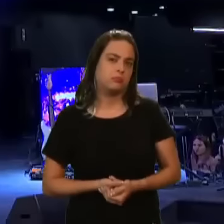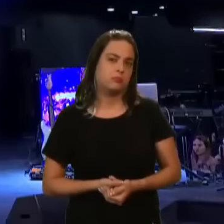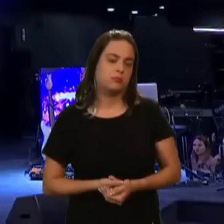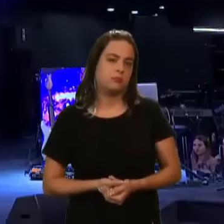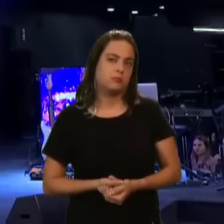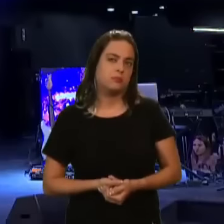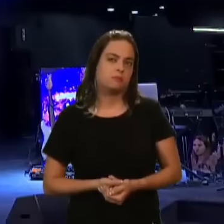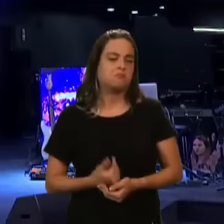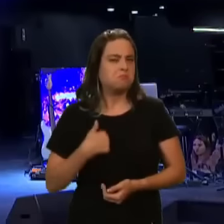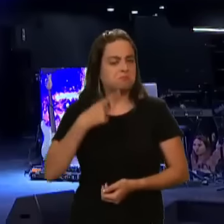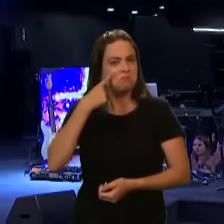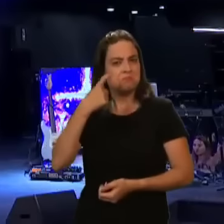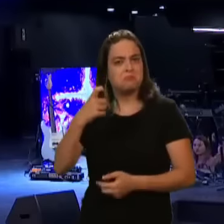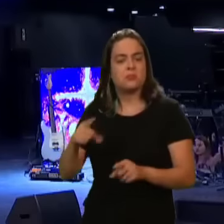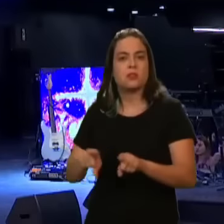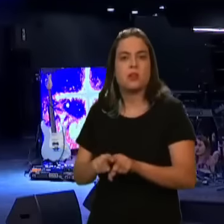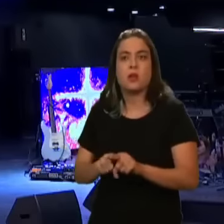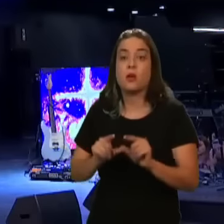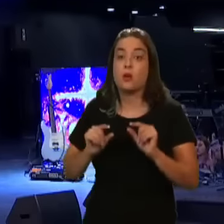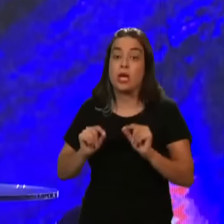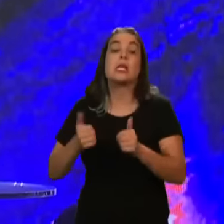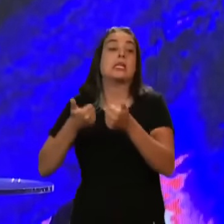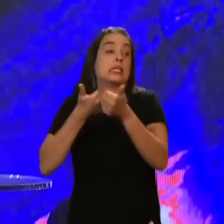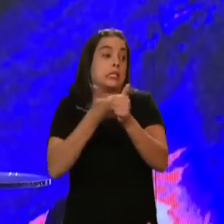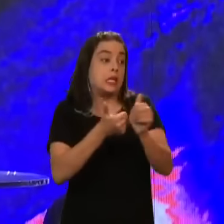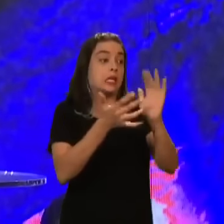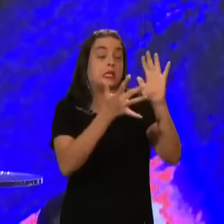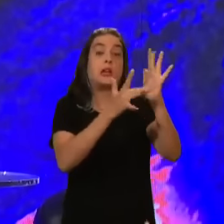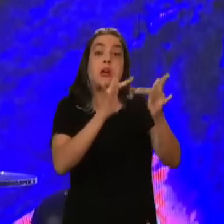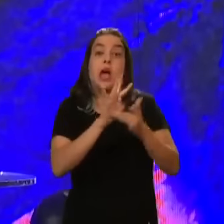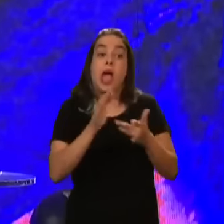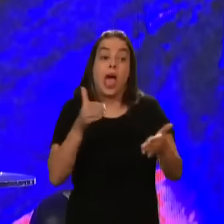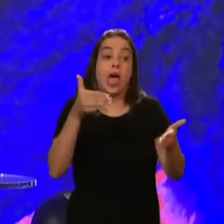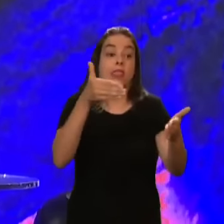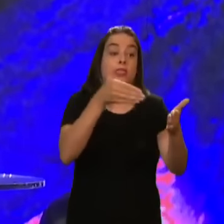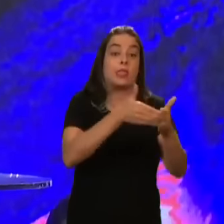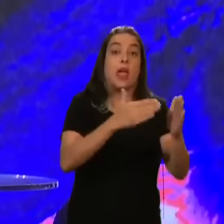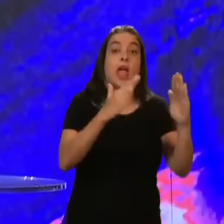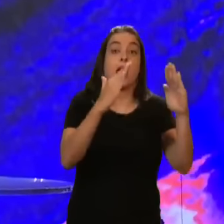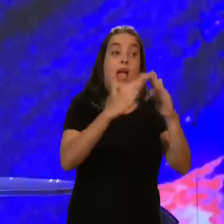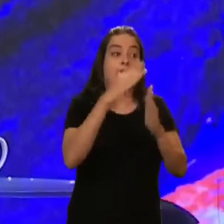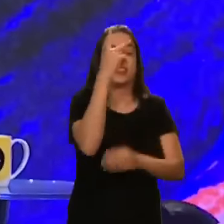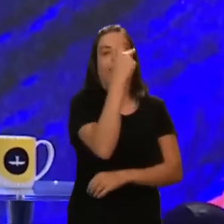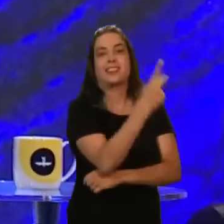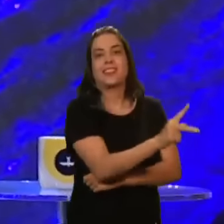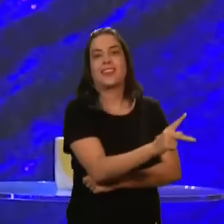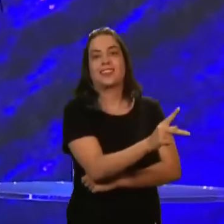Sabe outra coisa que eu acho interessante? Eles seguiram Jesus até a casa de Jesus.